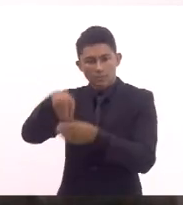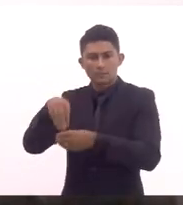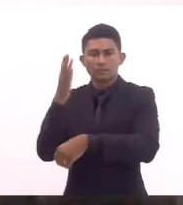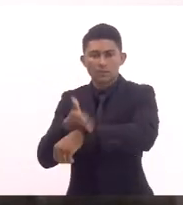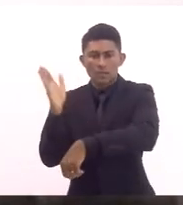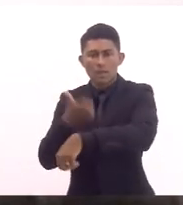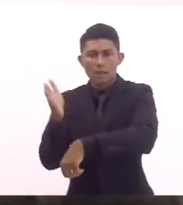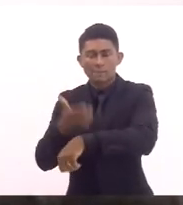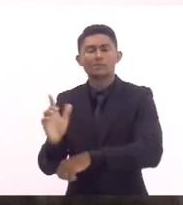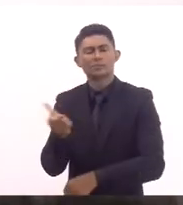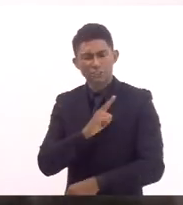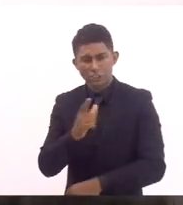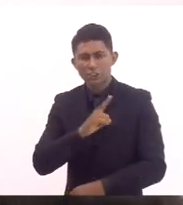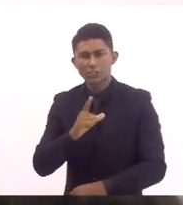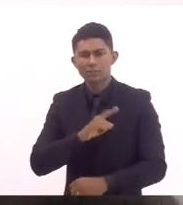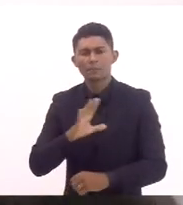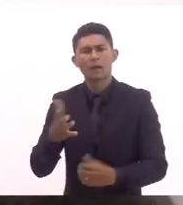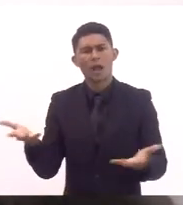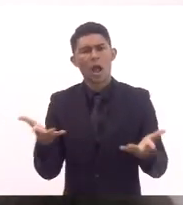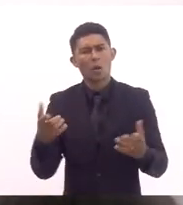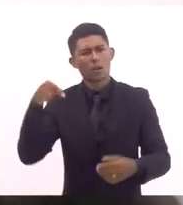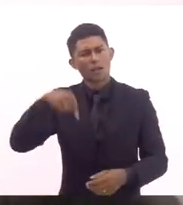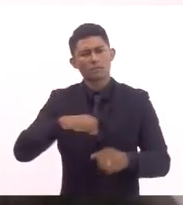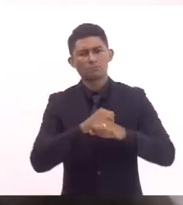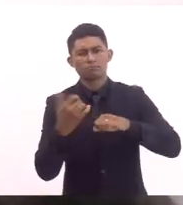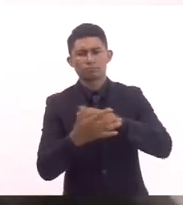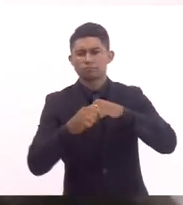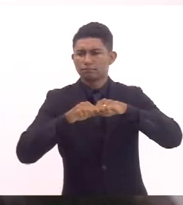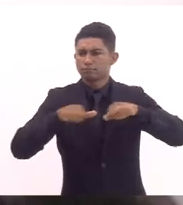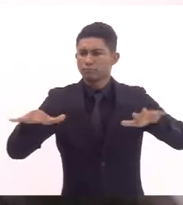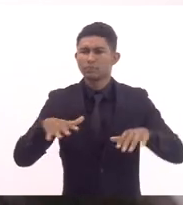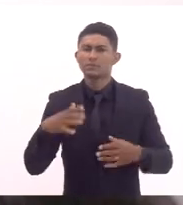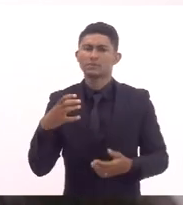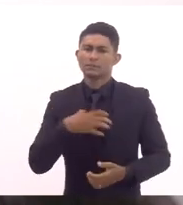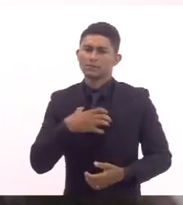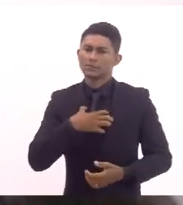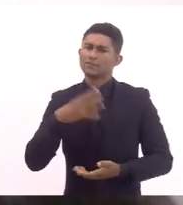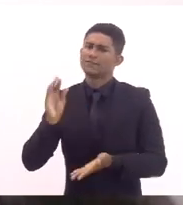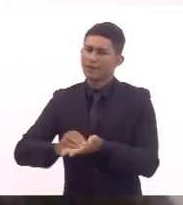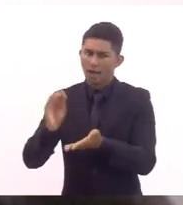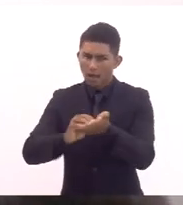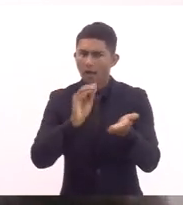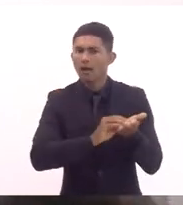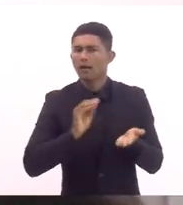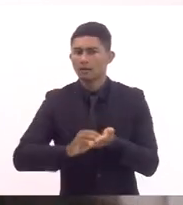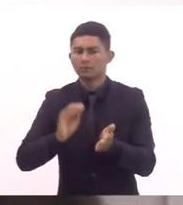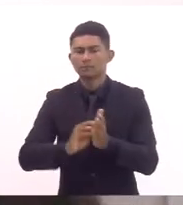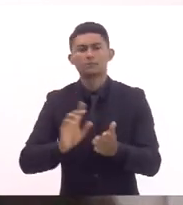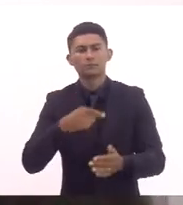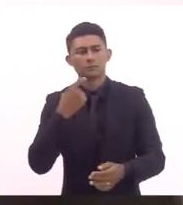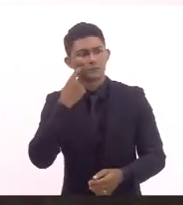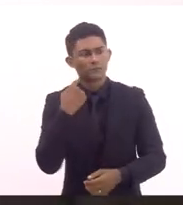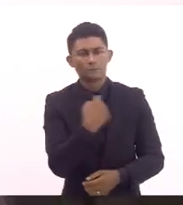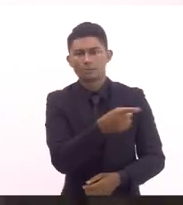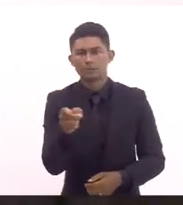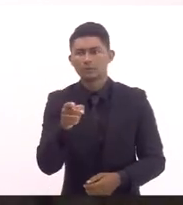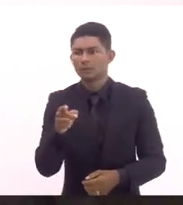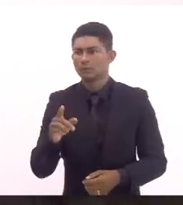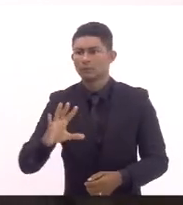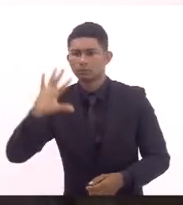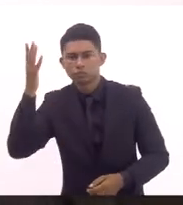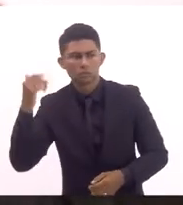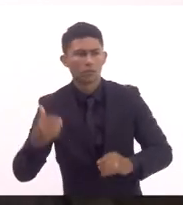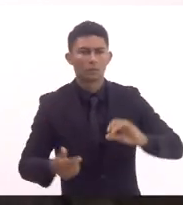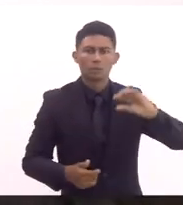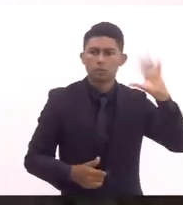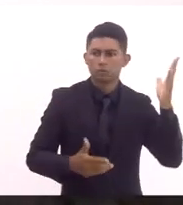EA gente sentiu essa falta nesse cenário da pandemia E aí a gente foi vendo foram surgindo nessa sempre nesse momento de